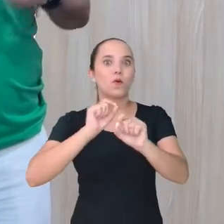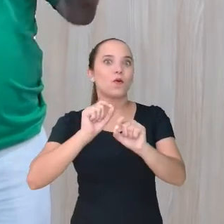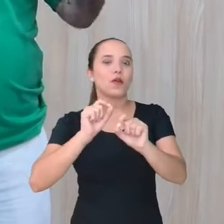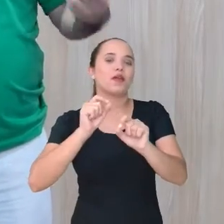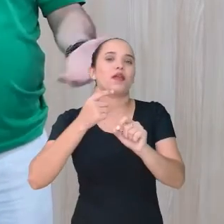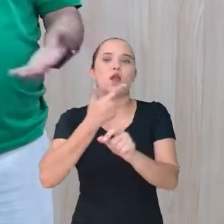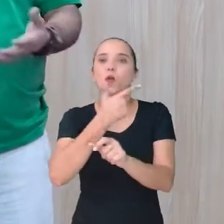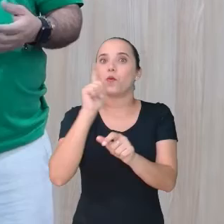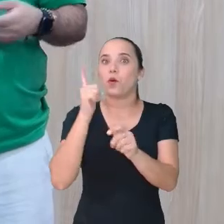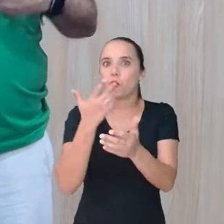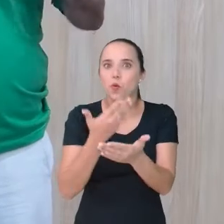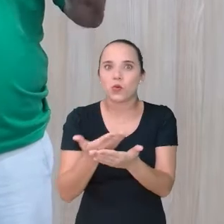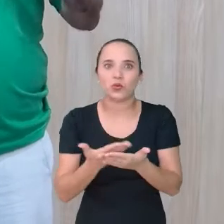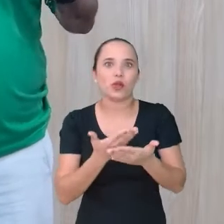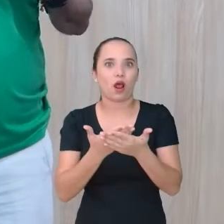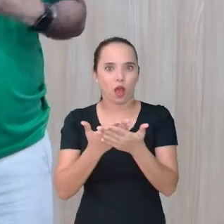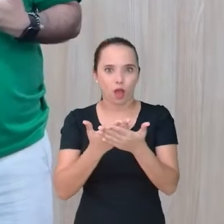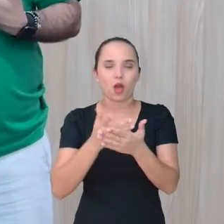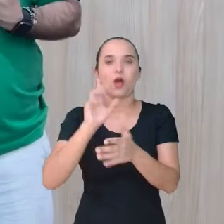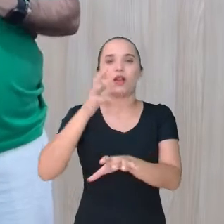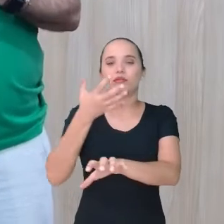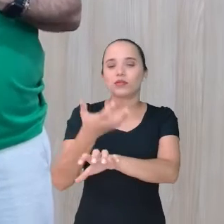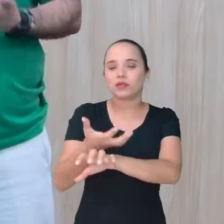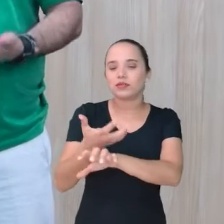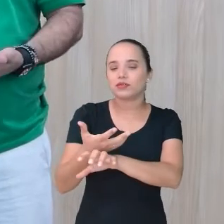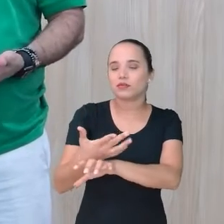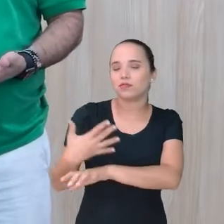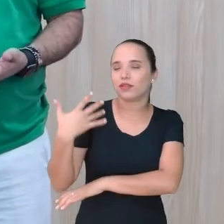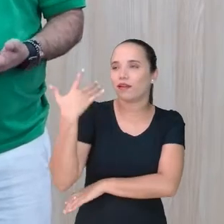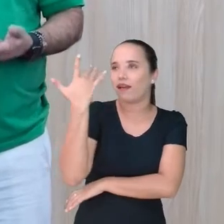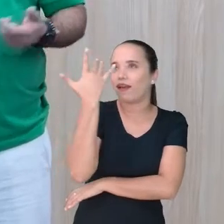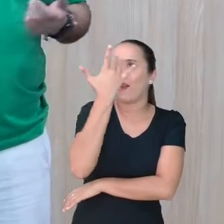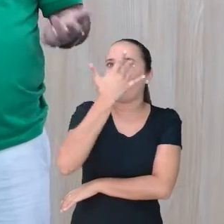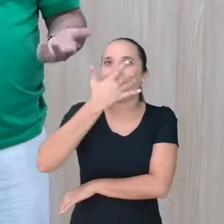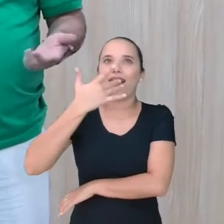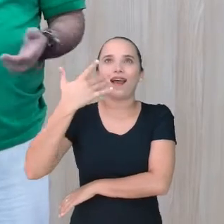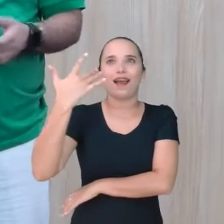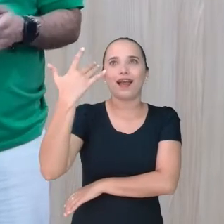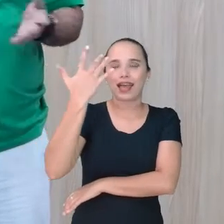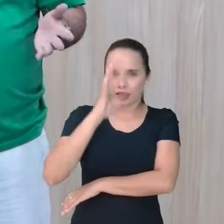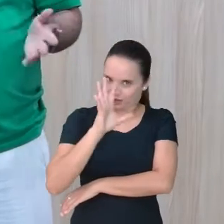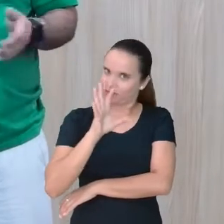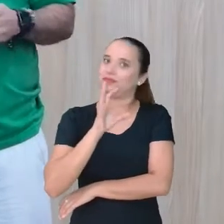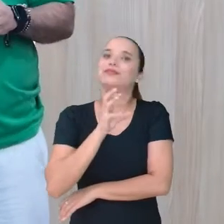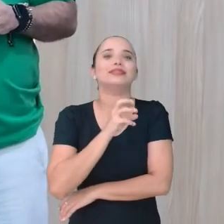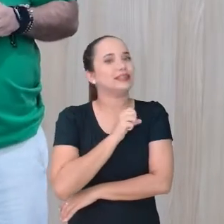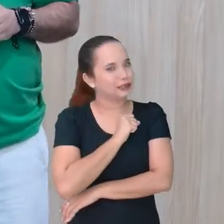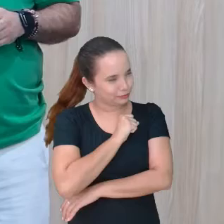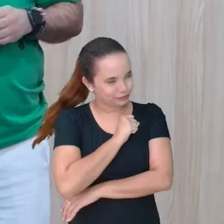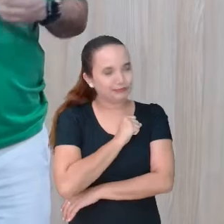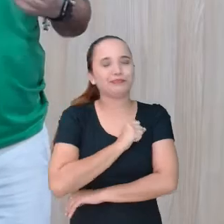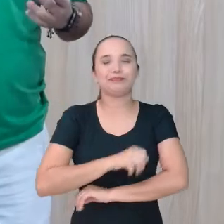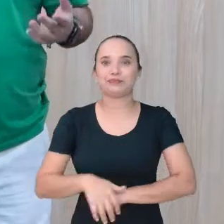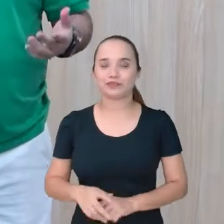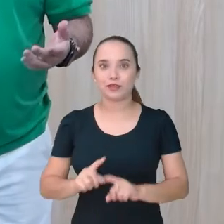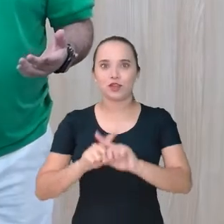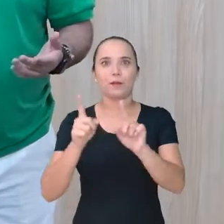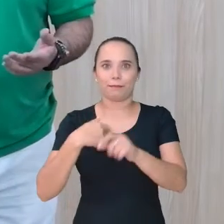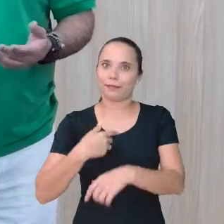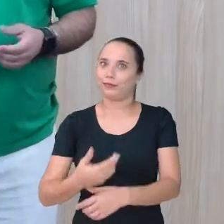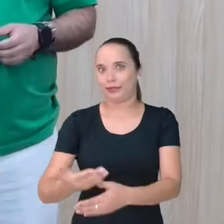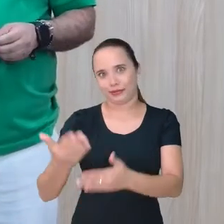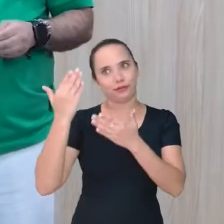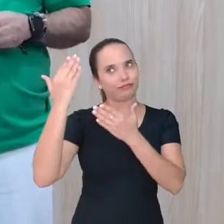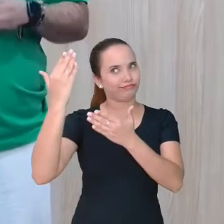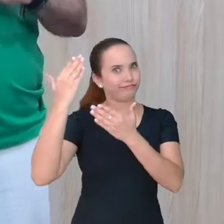dessa matéria, né, dessa disciplina que é encantadora, né? Eu, pelo menos, gosto muito, né? Mas eu sou suspeito